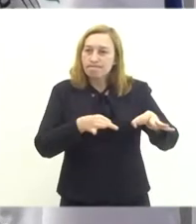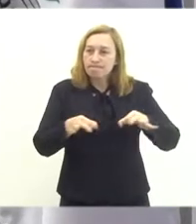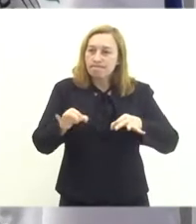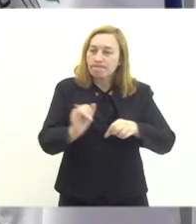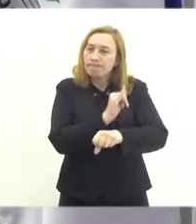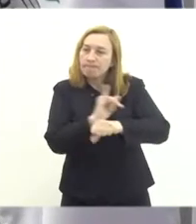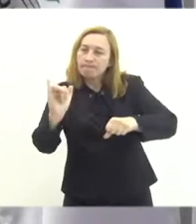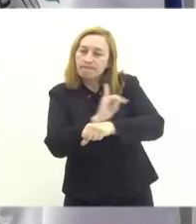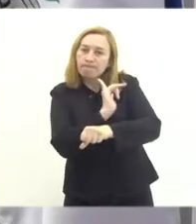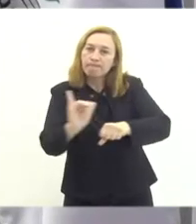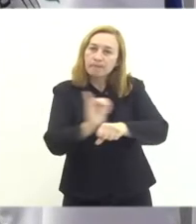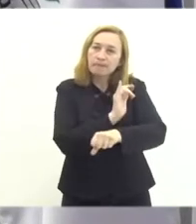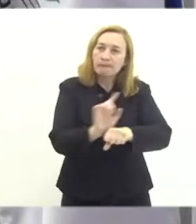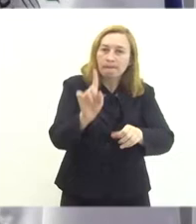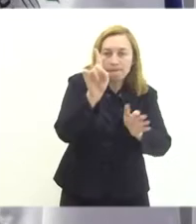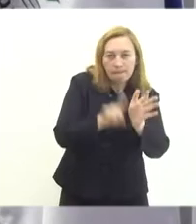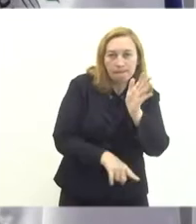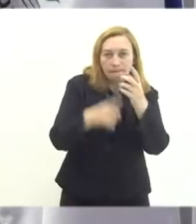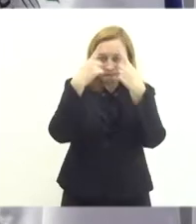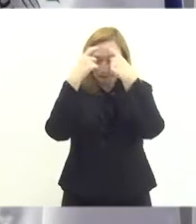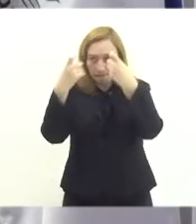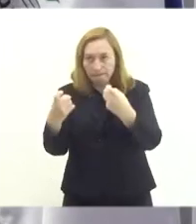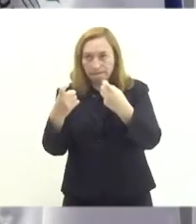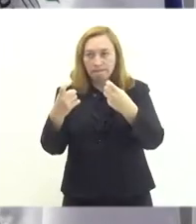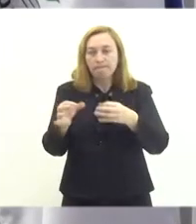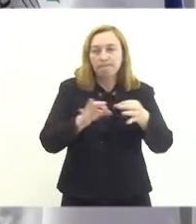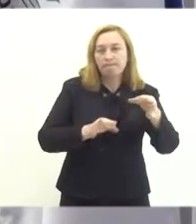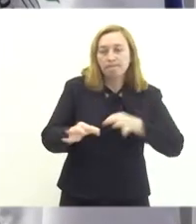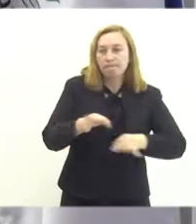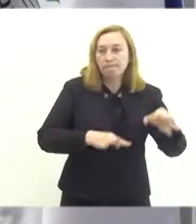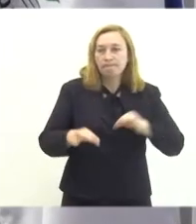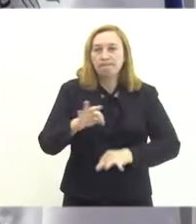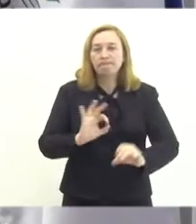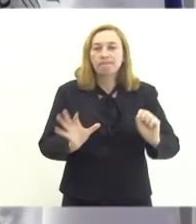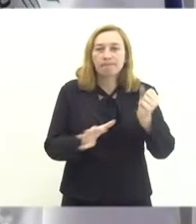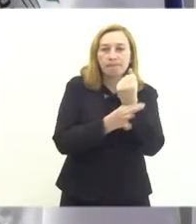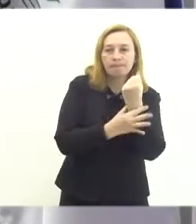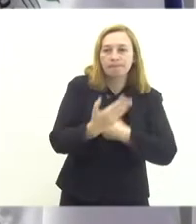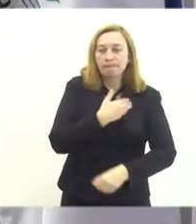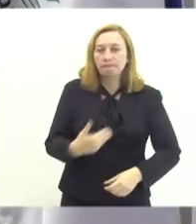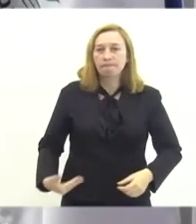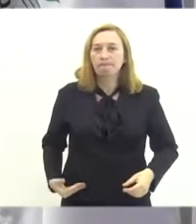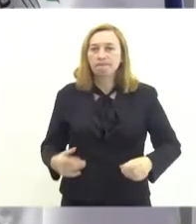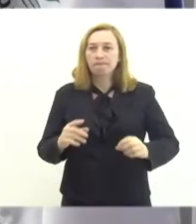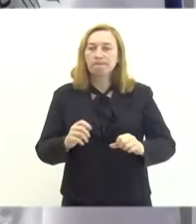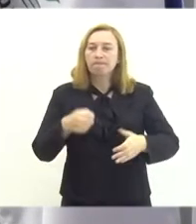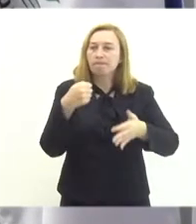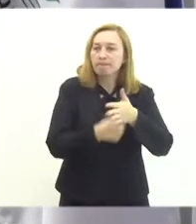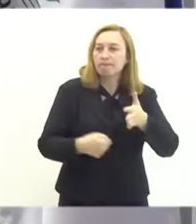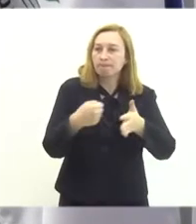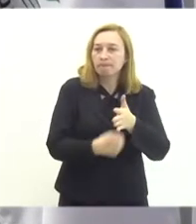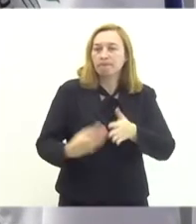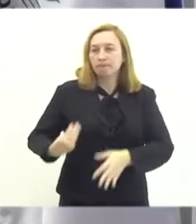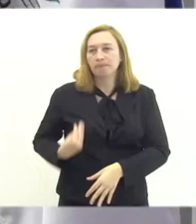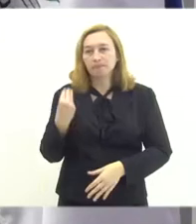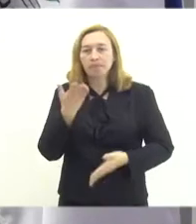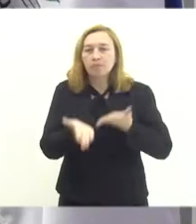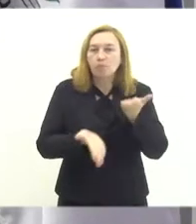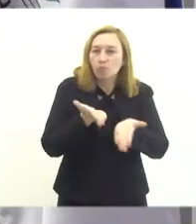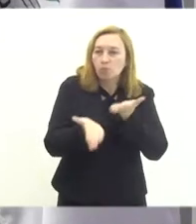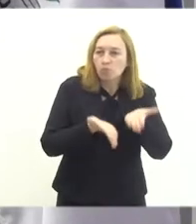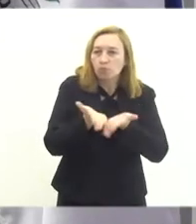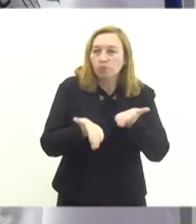de redução da violência do plano de Segurança Pública pacto da pela vida esse programa oferece